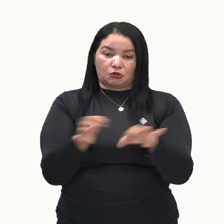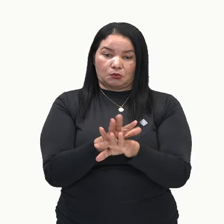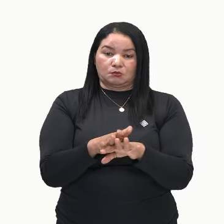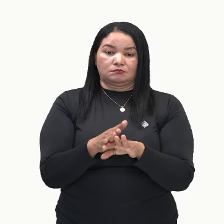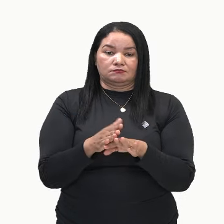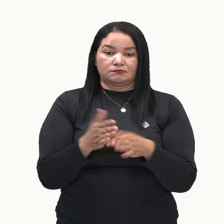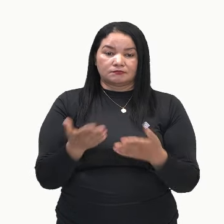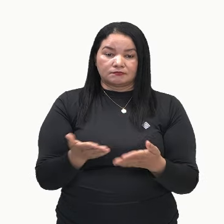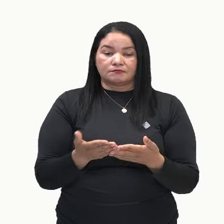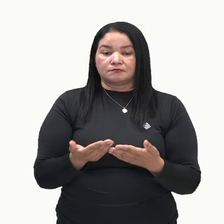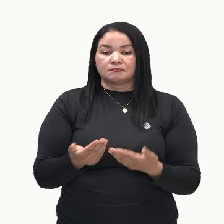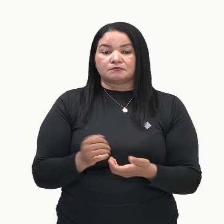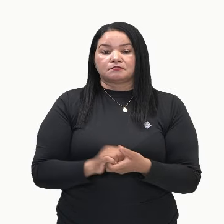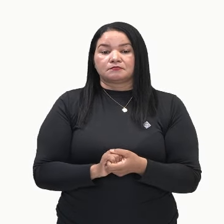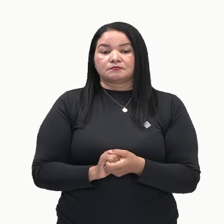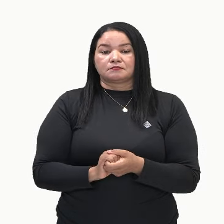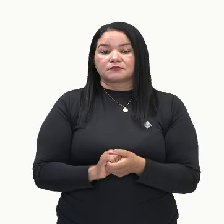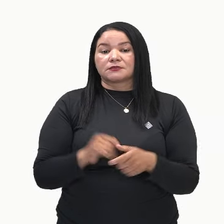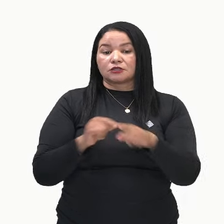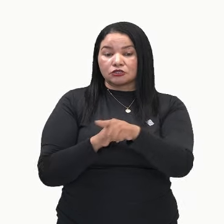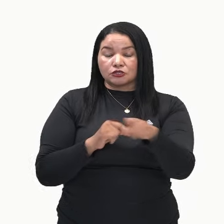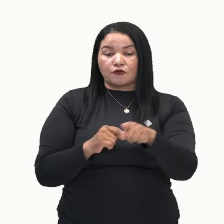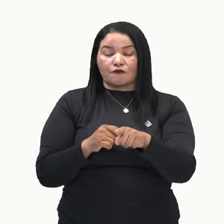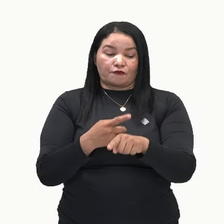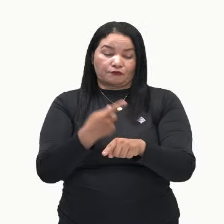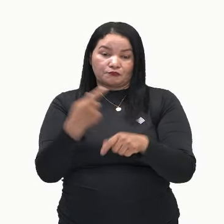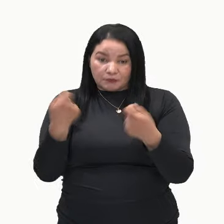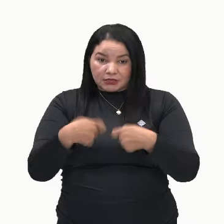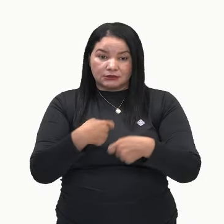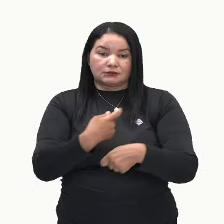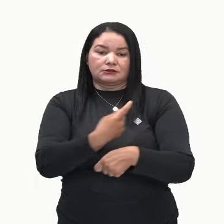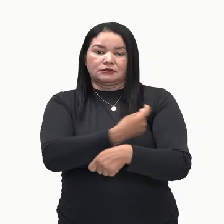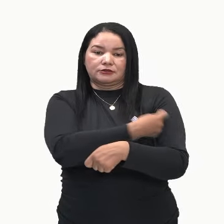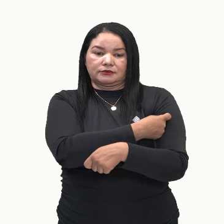né? Vacine-se contra a gripe.